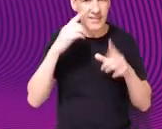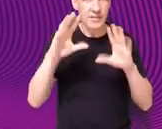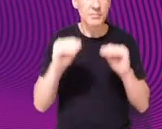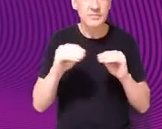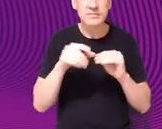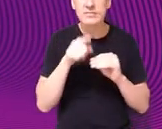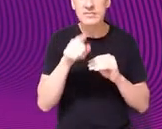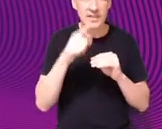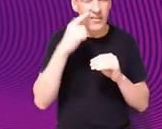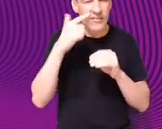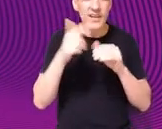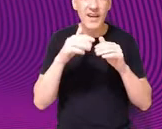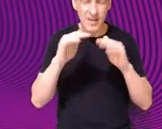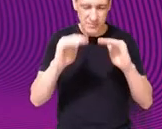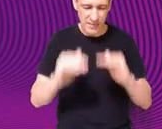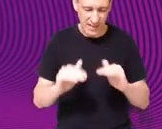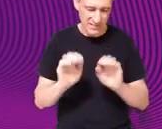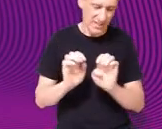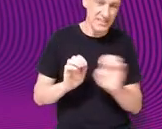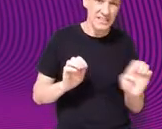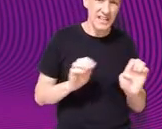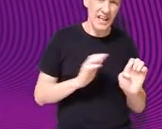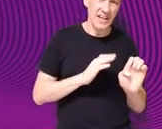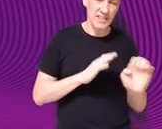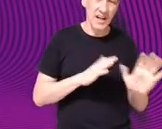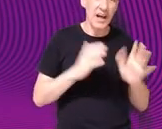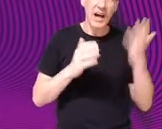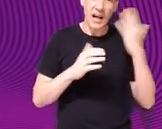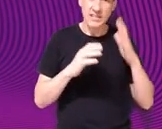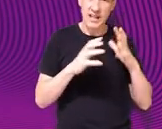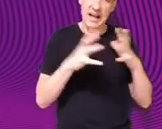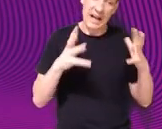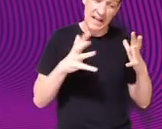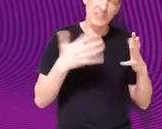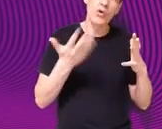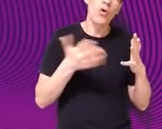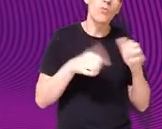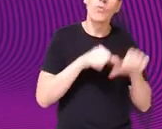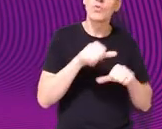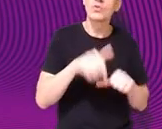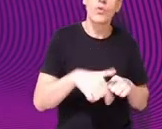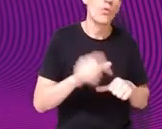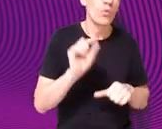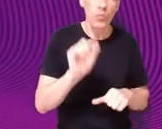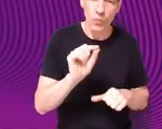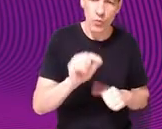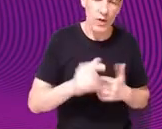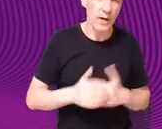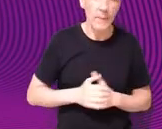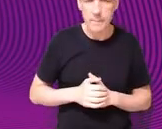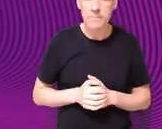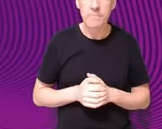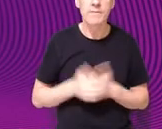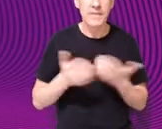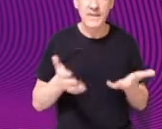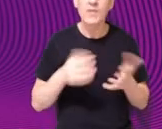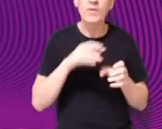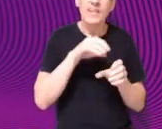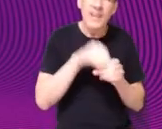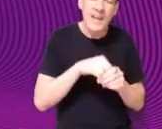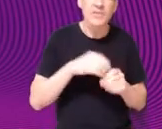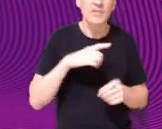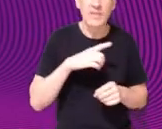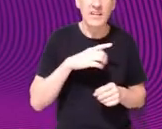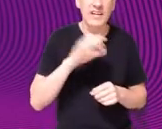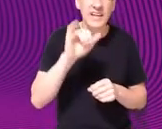planar, grande como era antes e como ficou. Então, atividade inflamatória marcada por